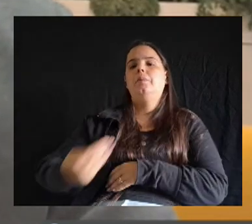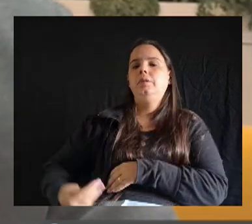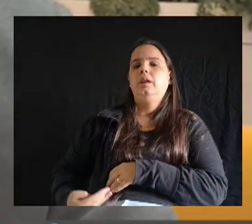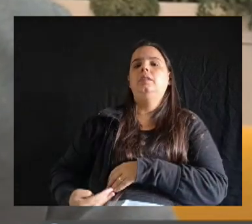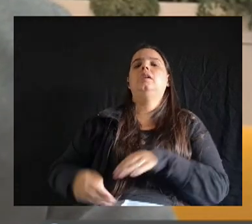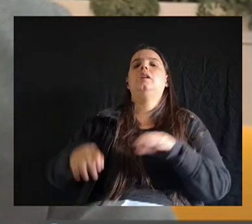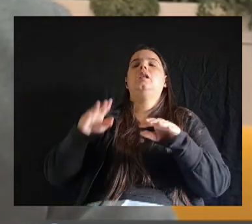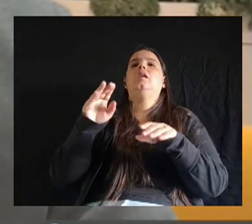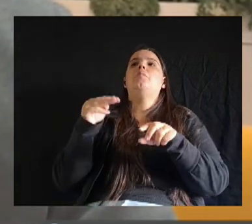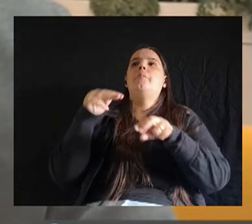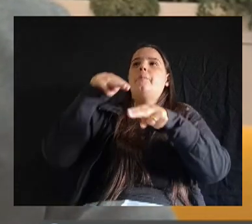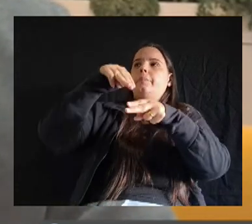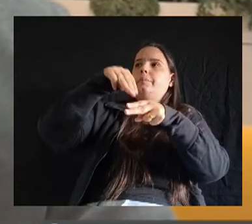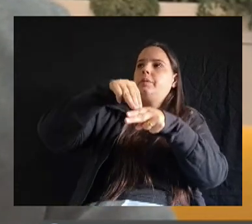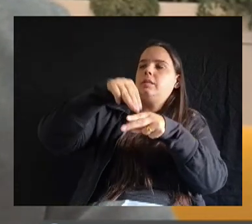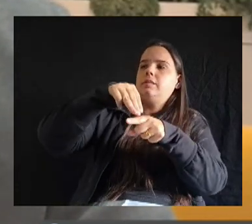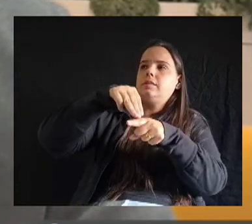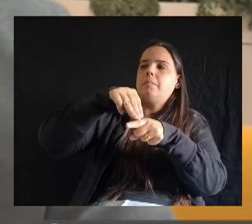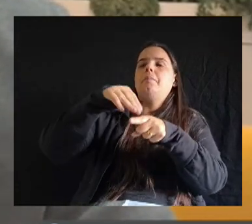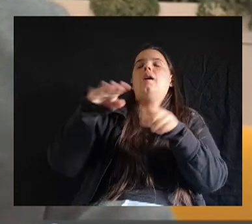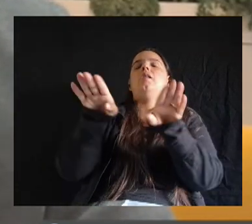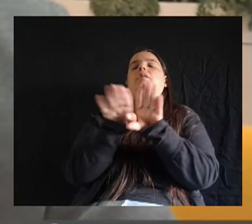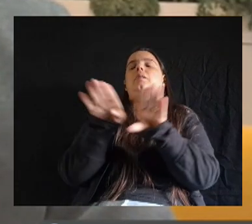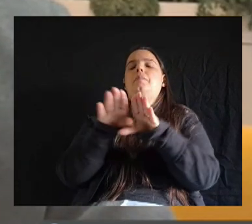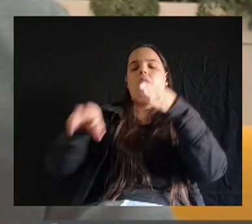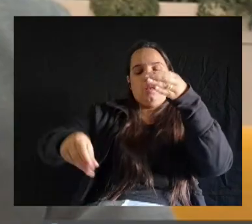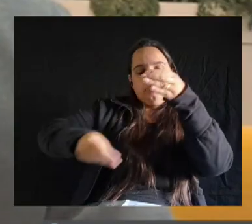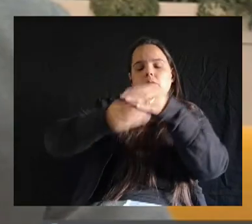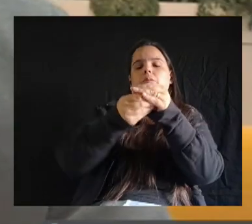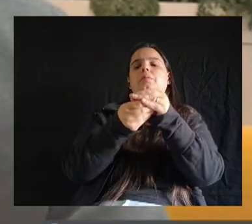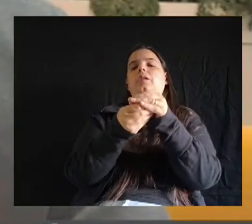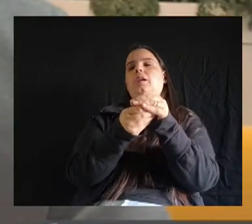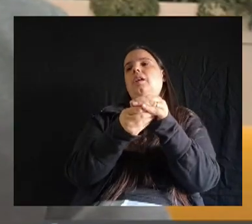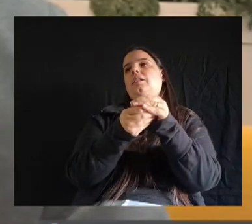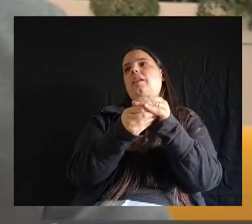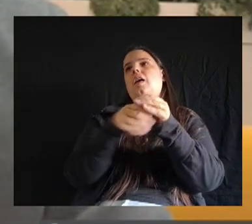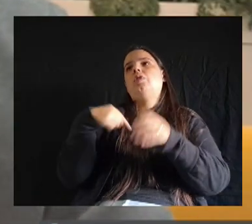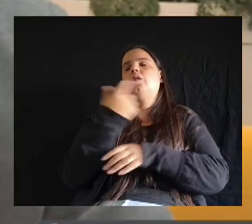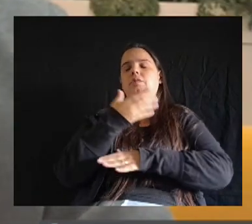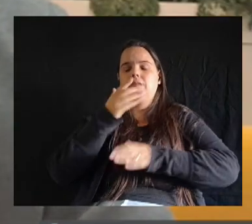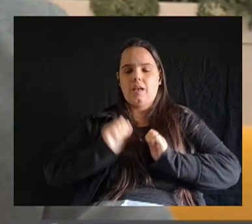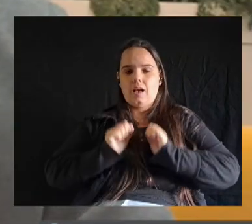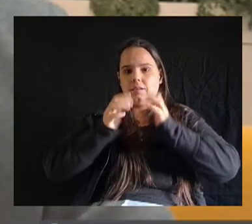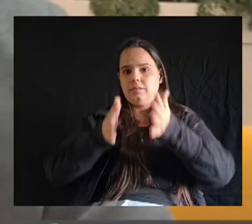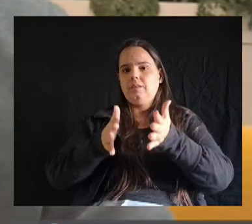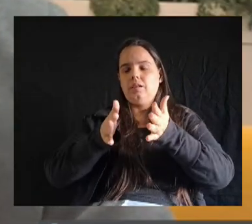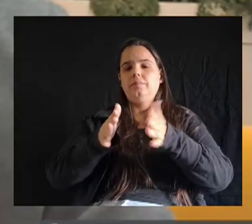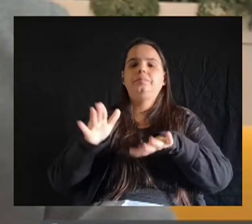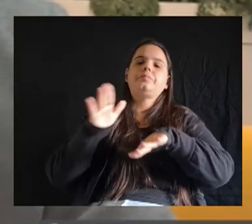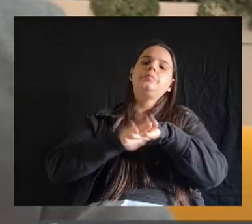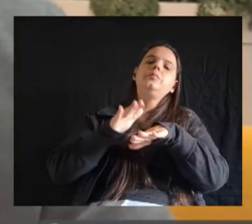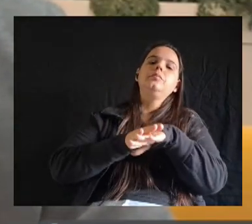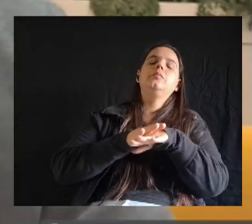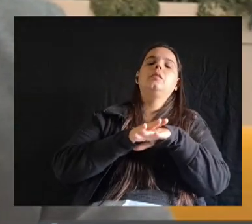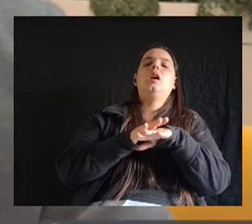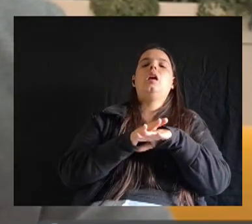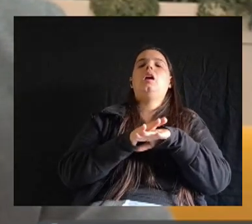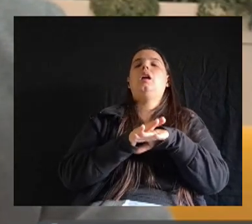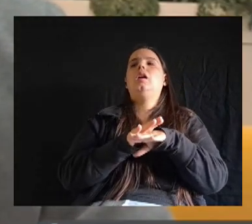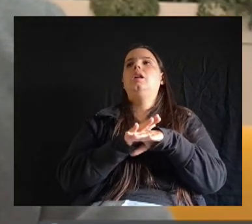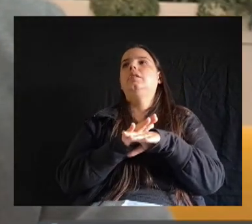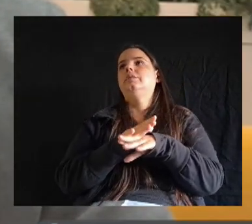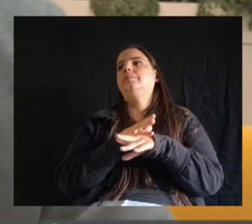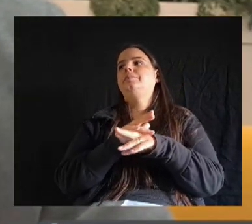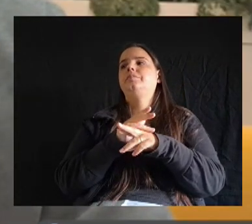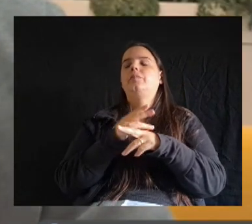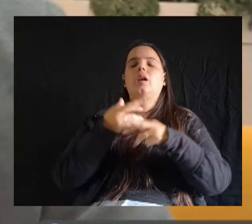que complementam essas ações que a gente está trabalhando aqui e até, eventualmente, a alocação de recursos, né, para viabilizar a